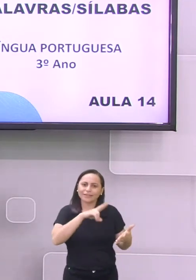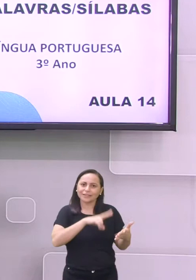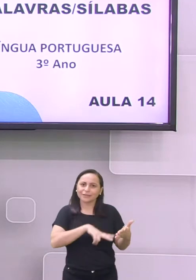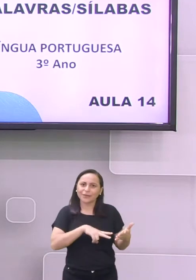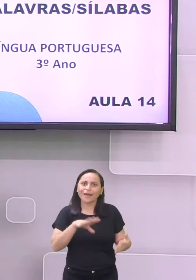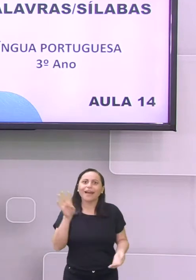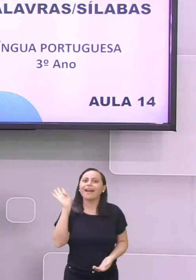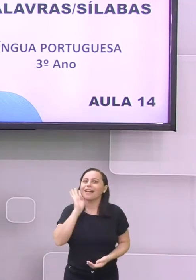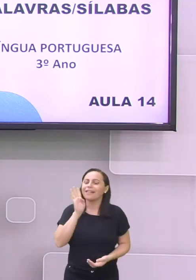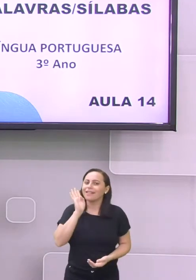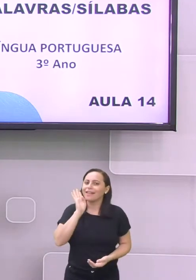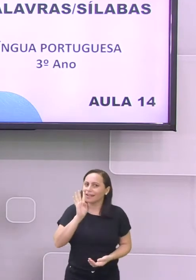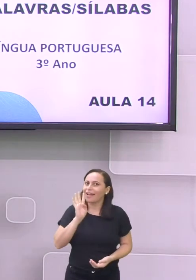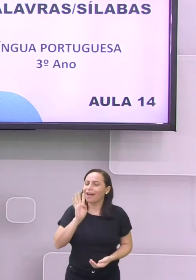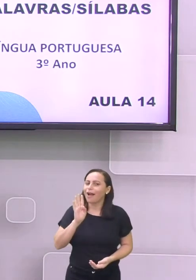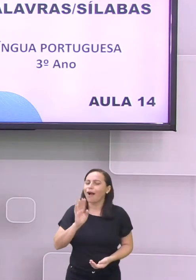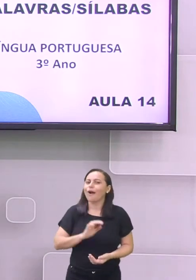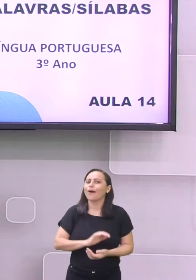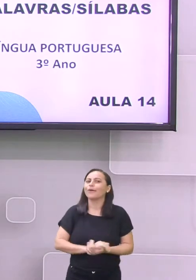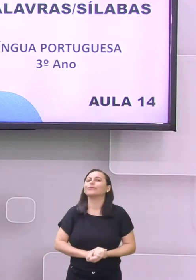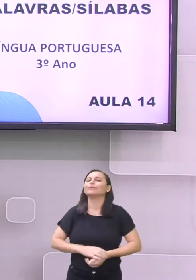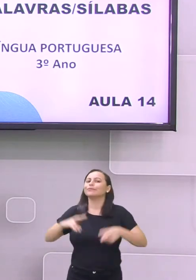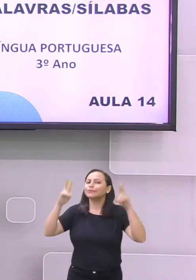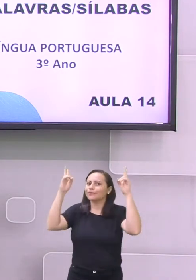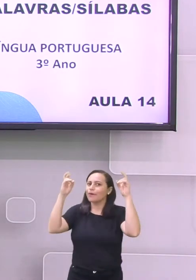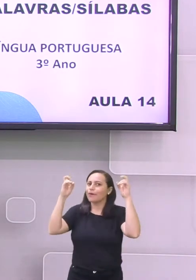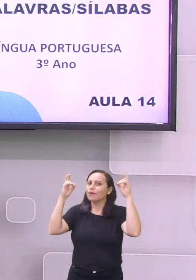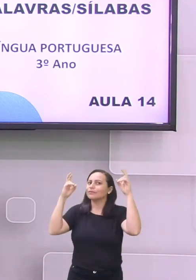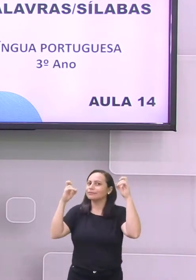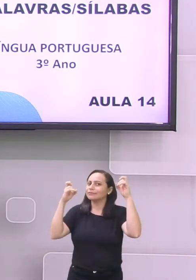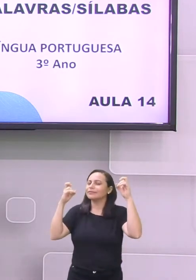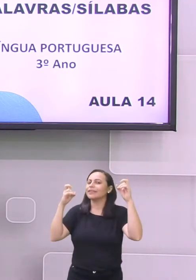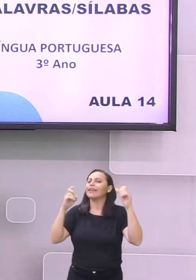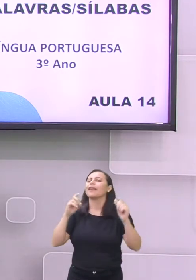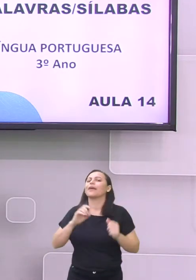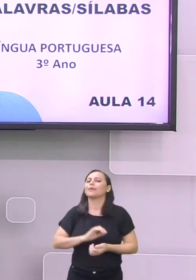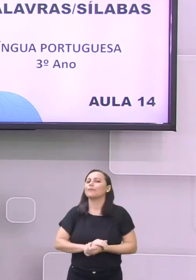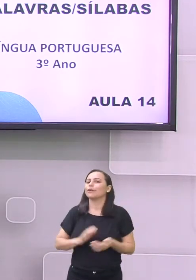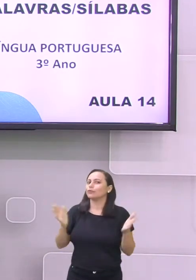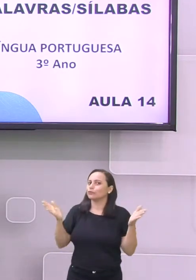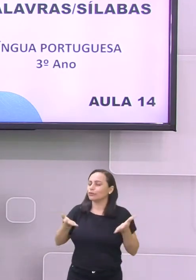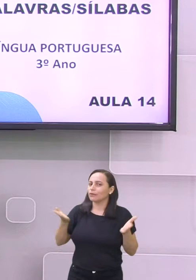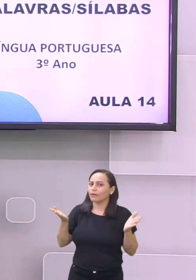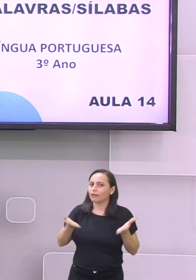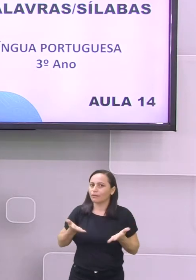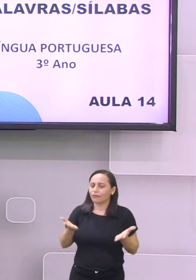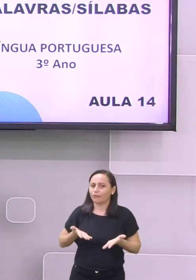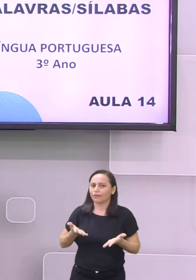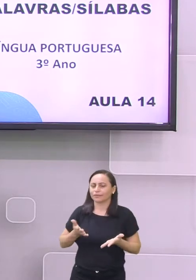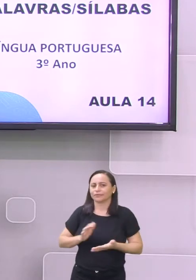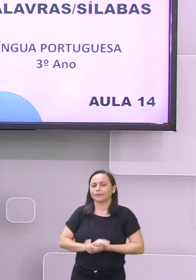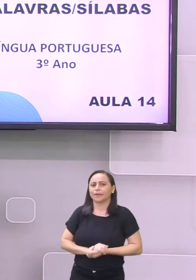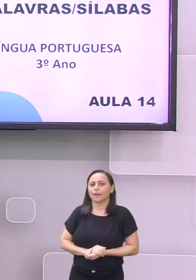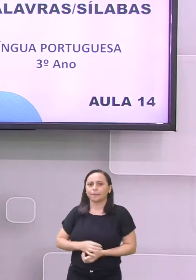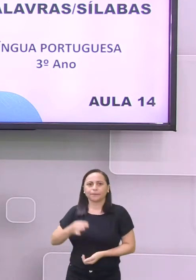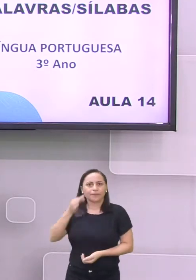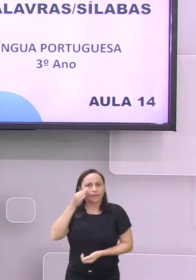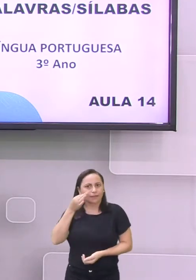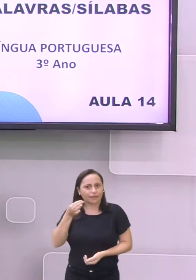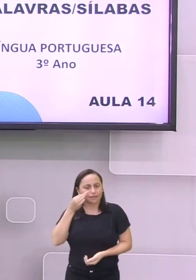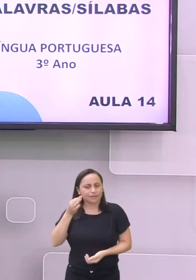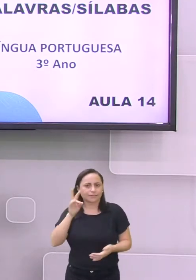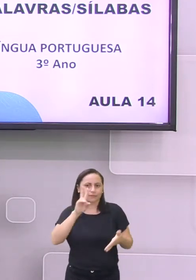fala sobre um tema bem atual que nós estamos vivendo aqui na nossa sociedade. Então, preste atenção